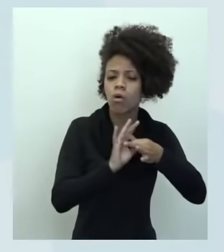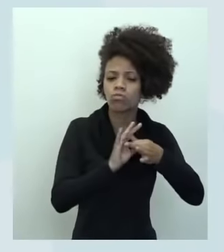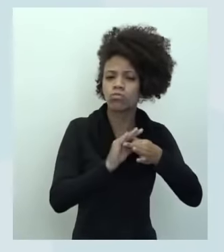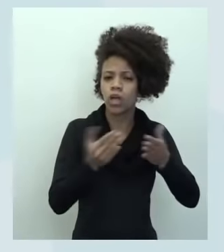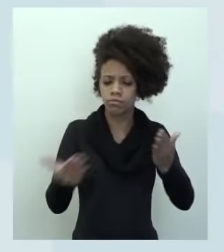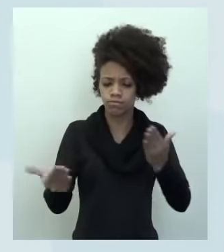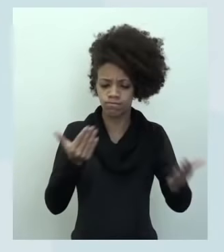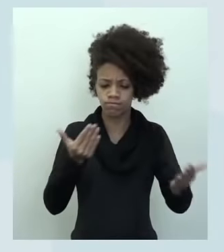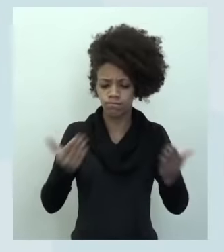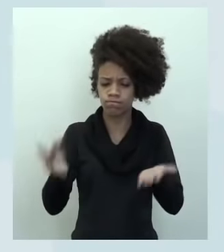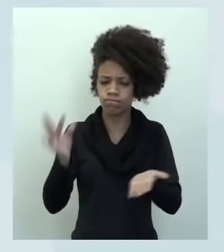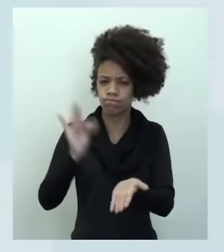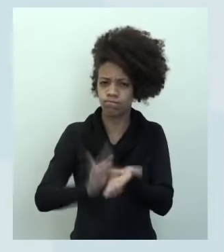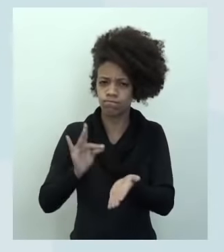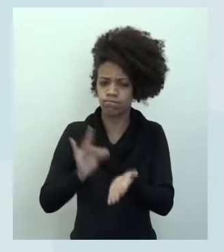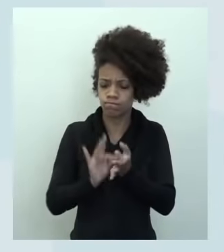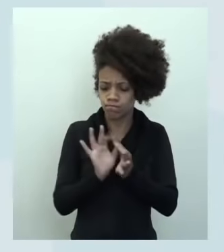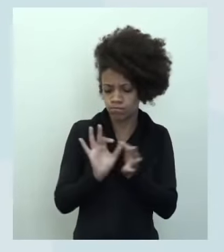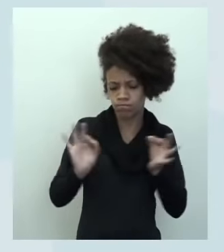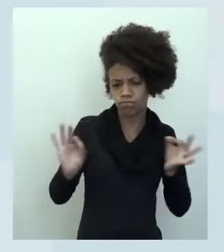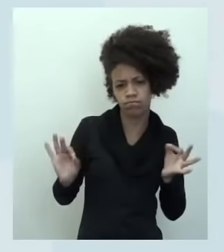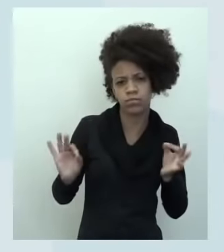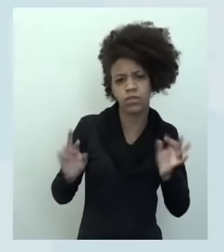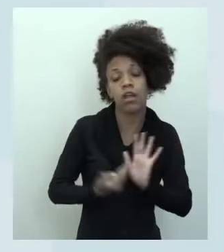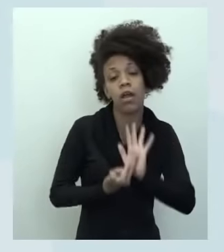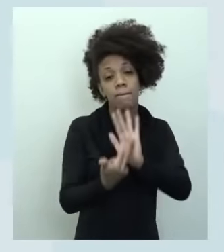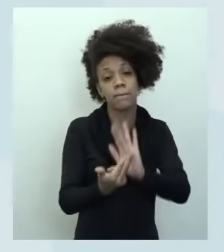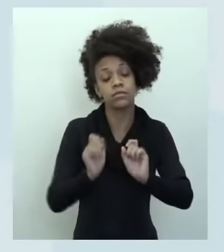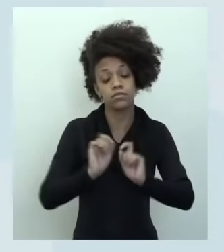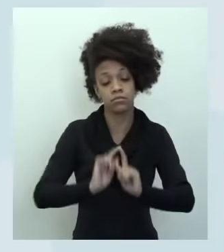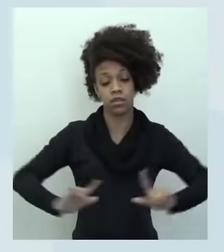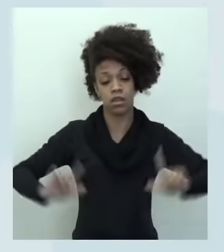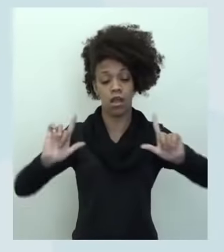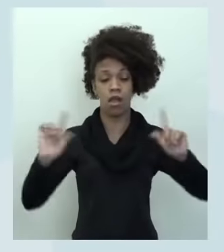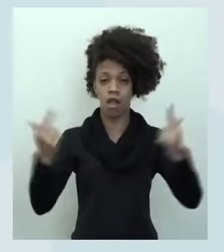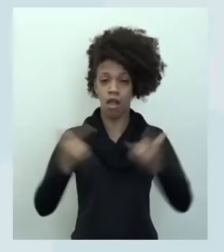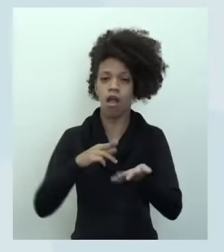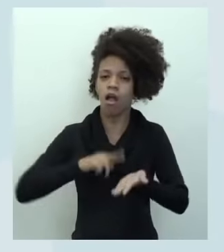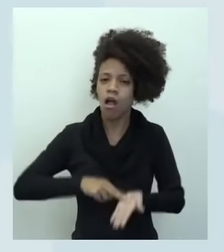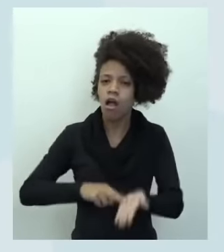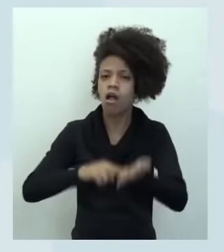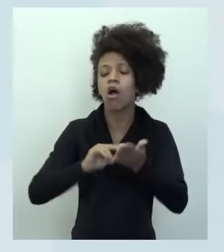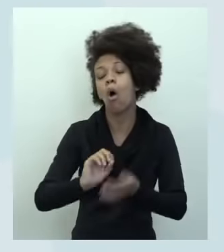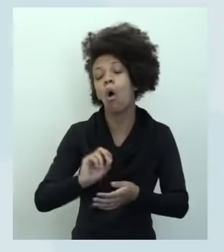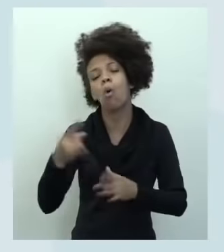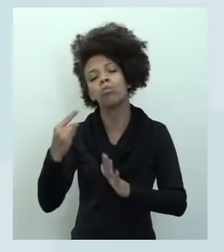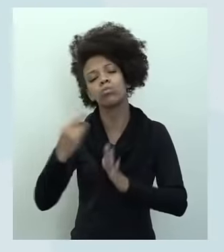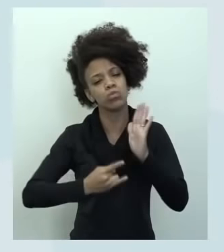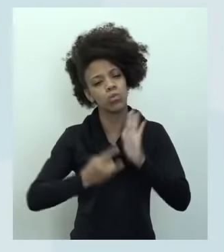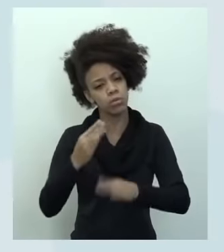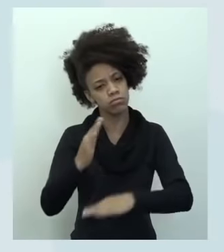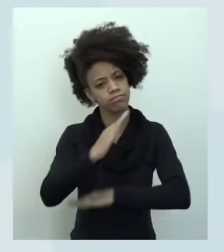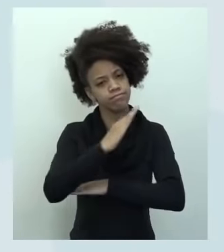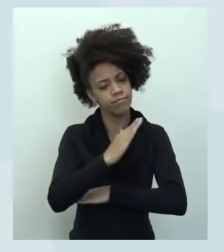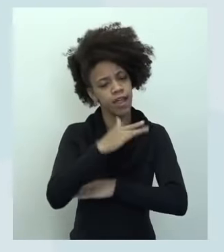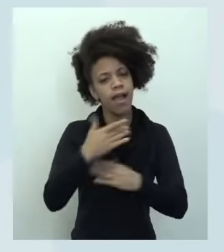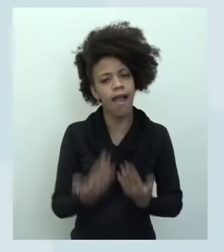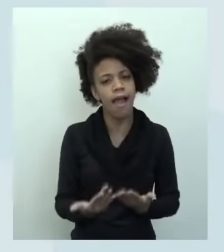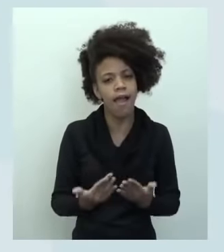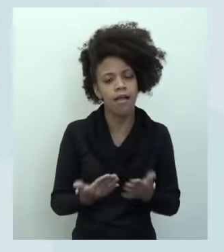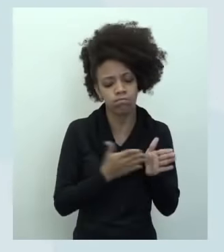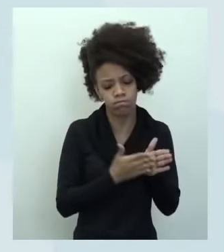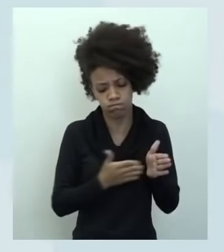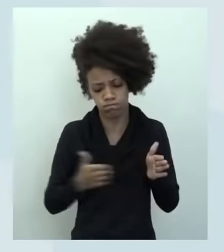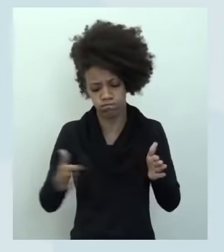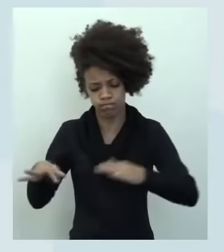distâncias reais e as representadas no mapa, carta ou outros documentos cartográficos é dada por um segmento de